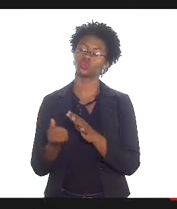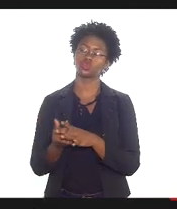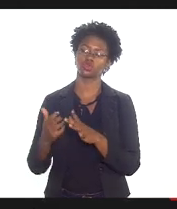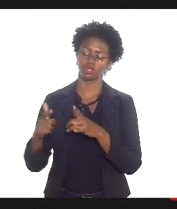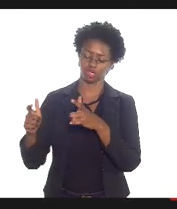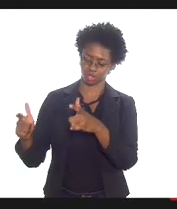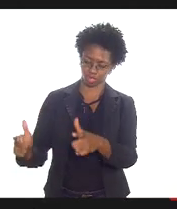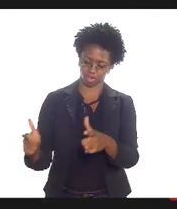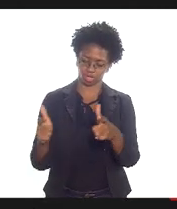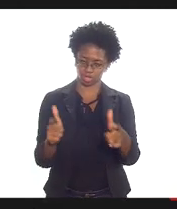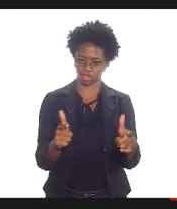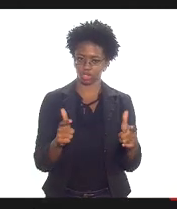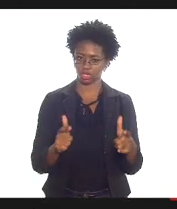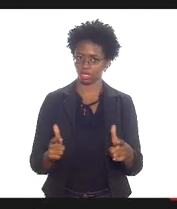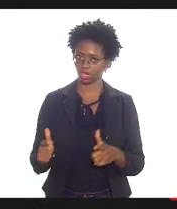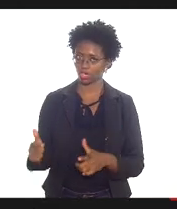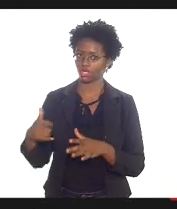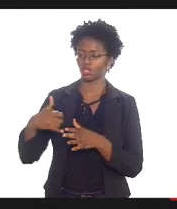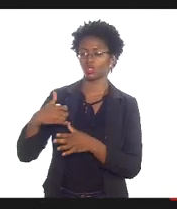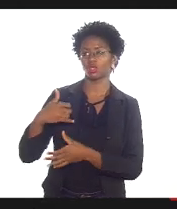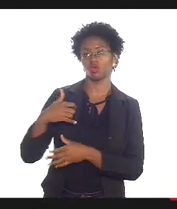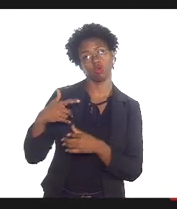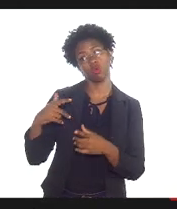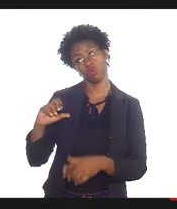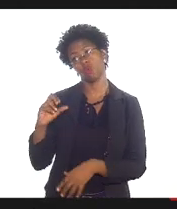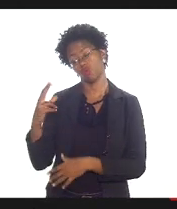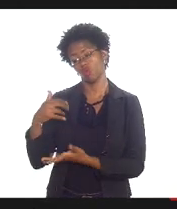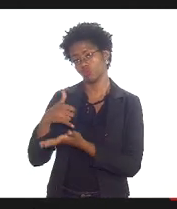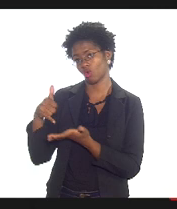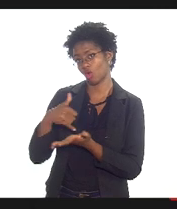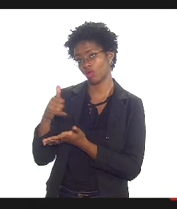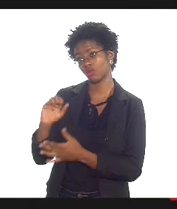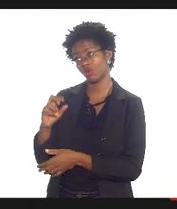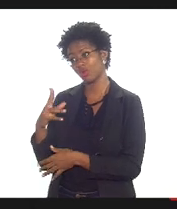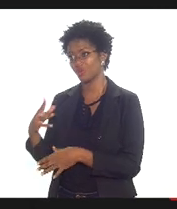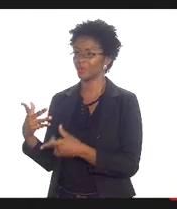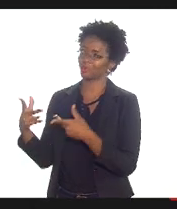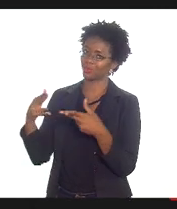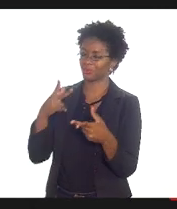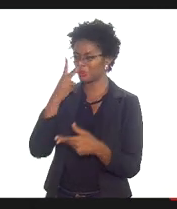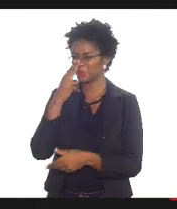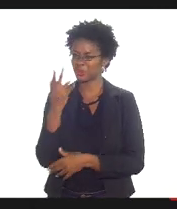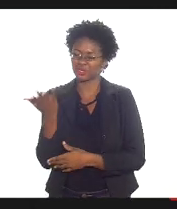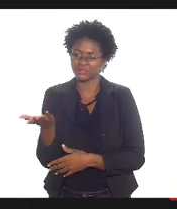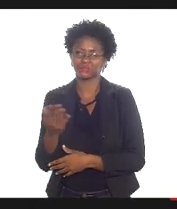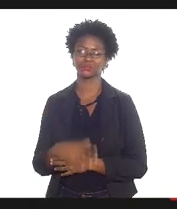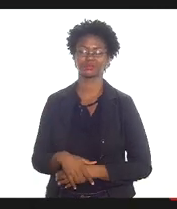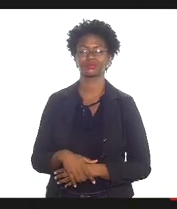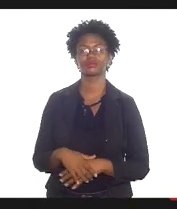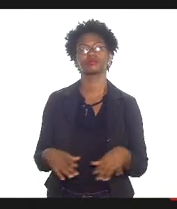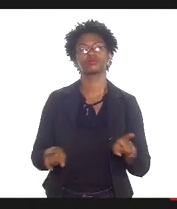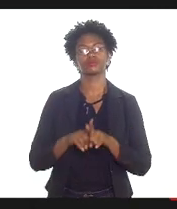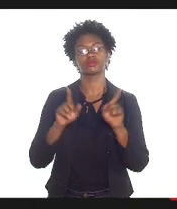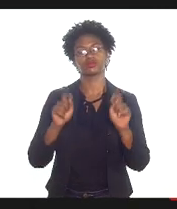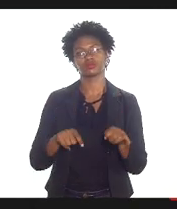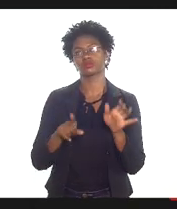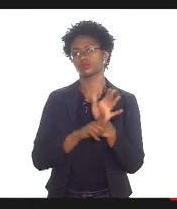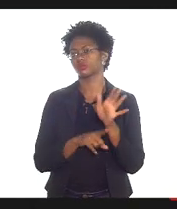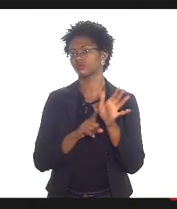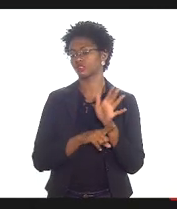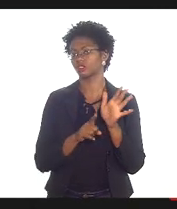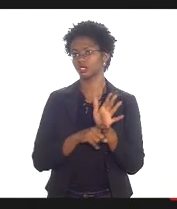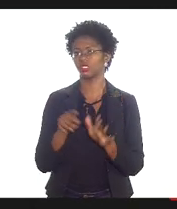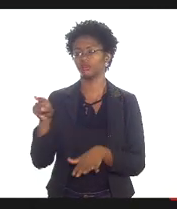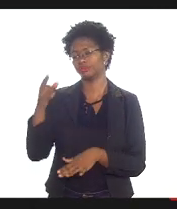campos em óleo equivalente. Custos operacionais por campo podem ser abatidos, isso quer dizer mão